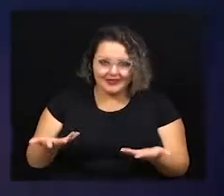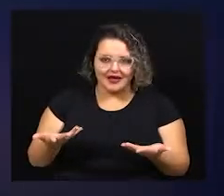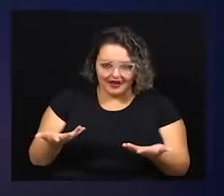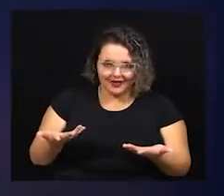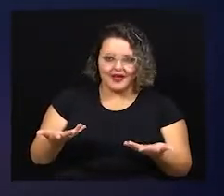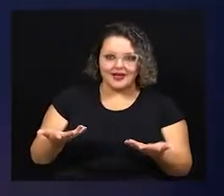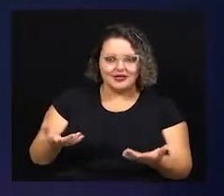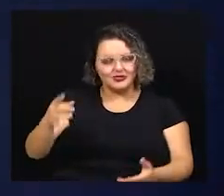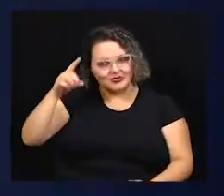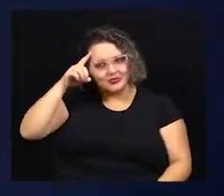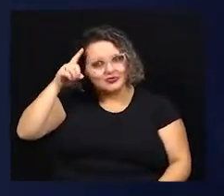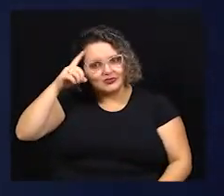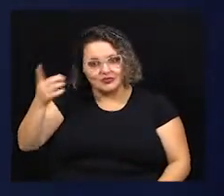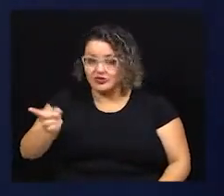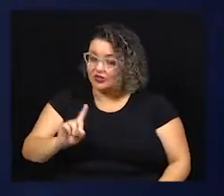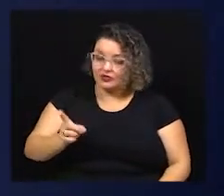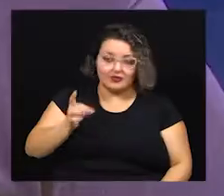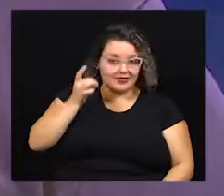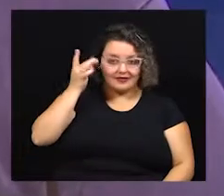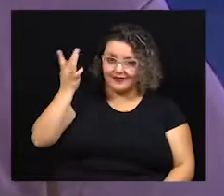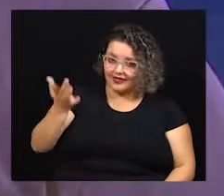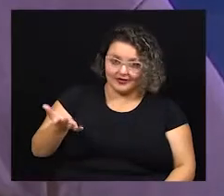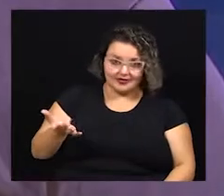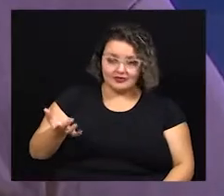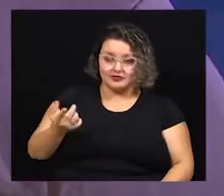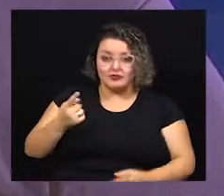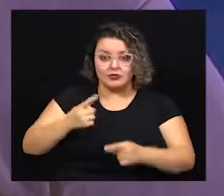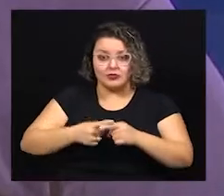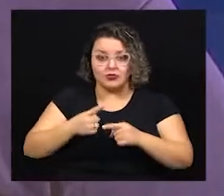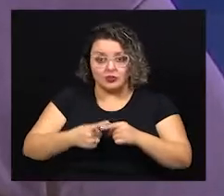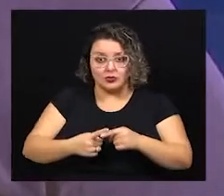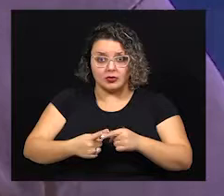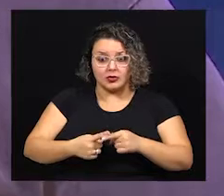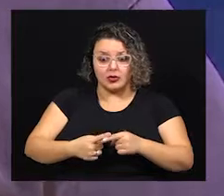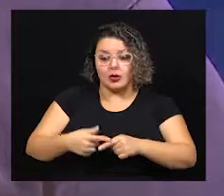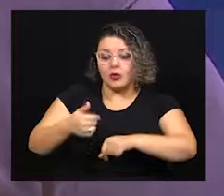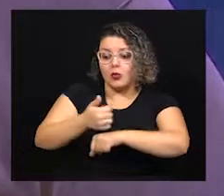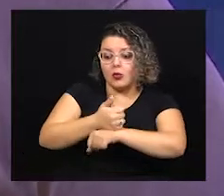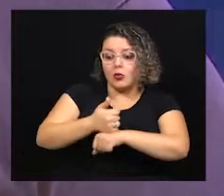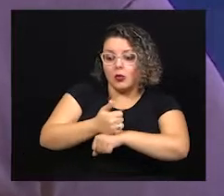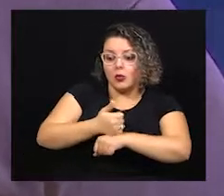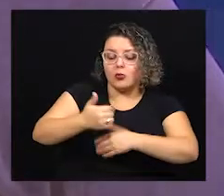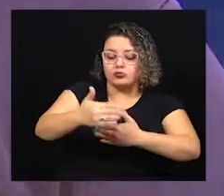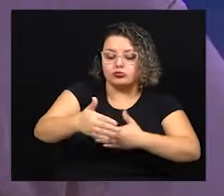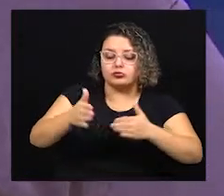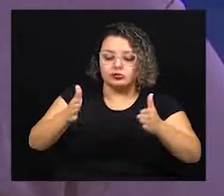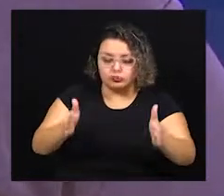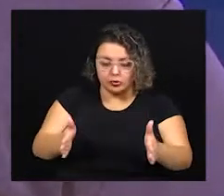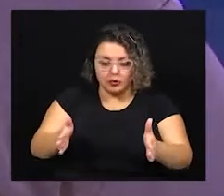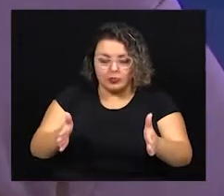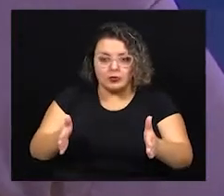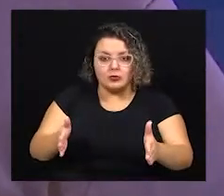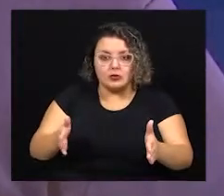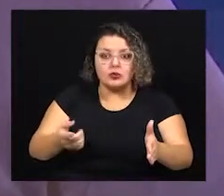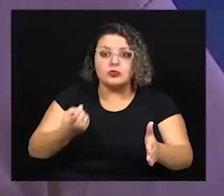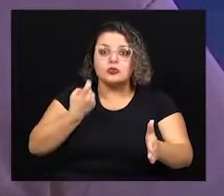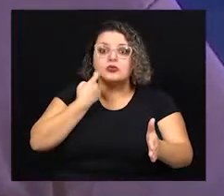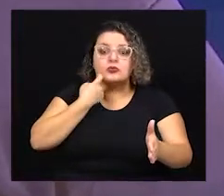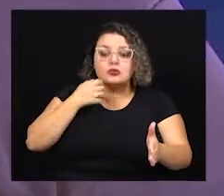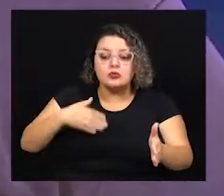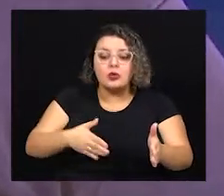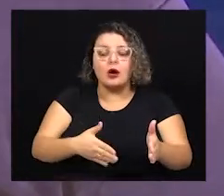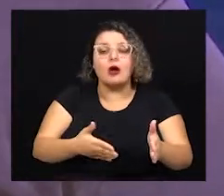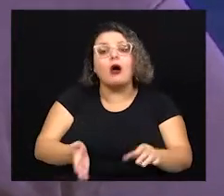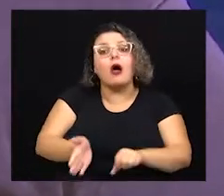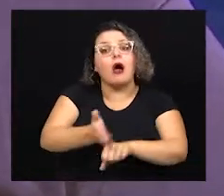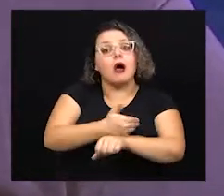O nosso dia a dia não é fácil, entendeu? Porque o aquarismo é um hobby, tá? E um hobby é a primeira coisa que a